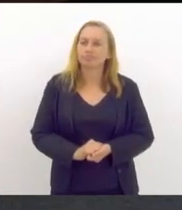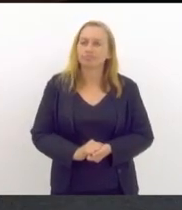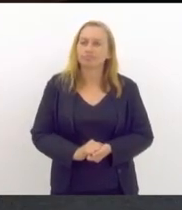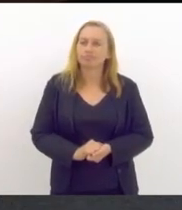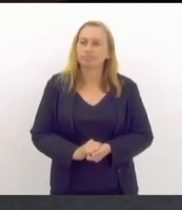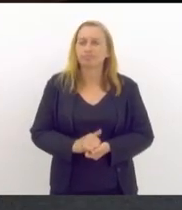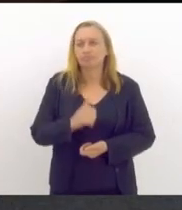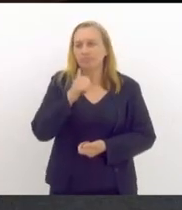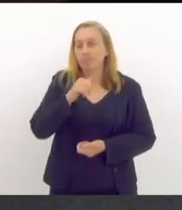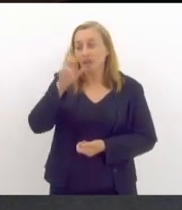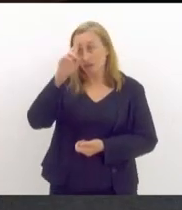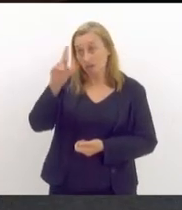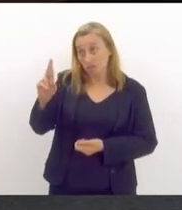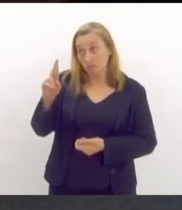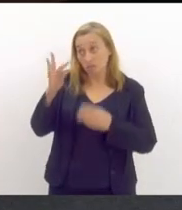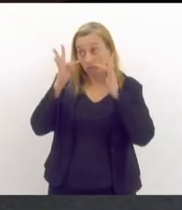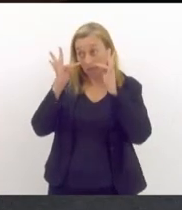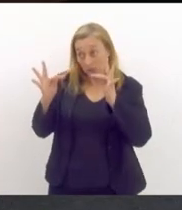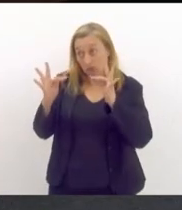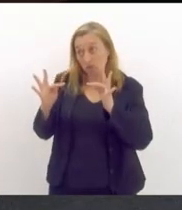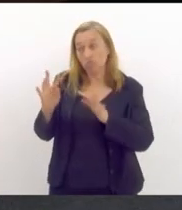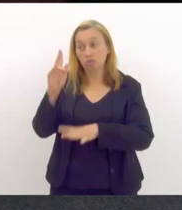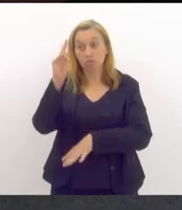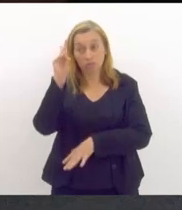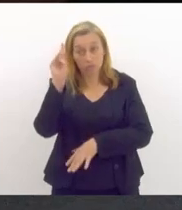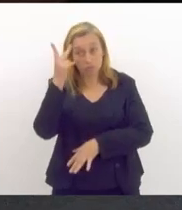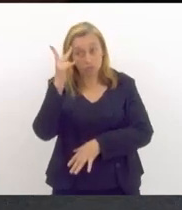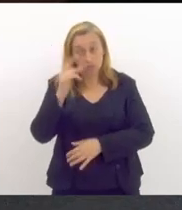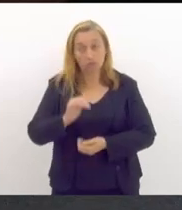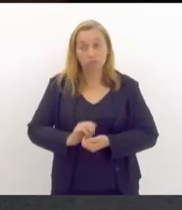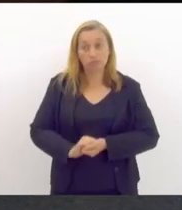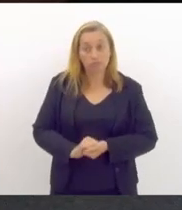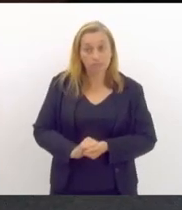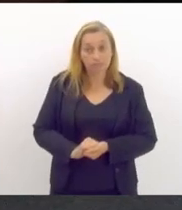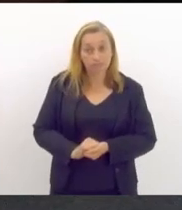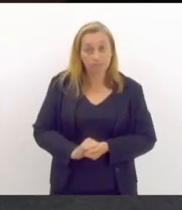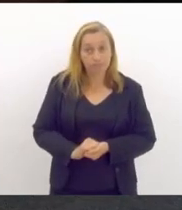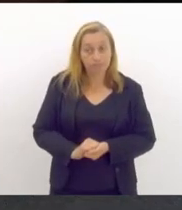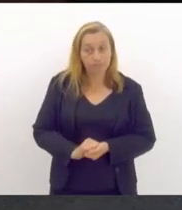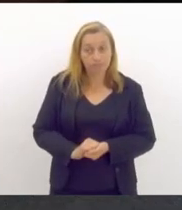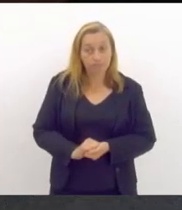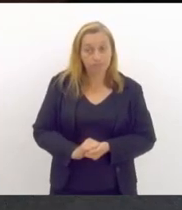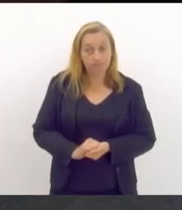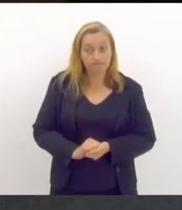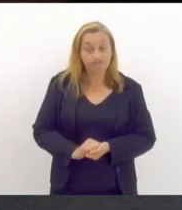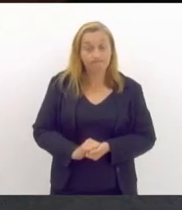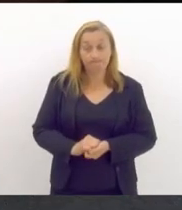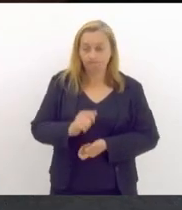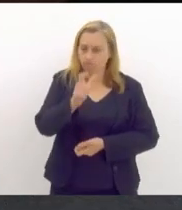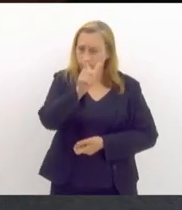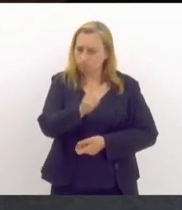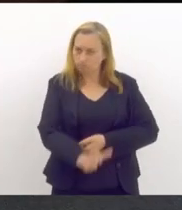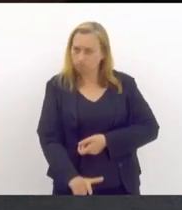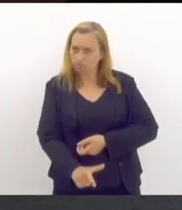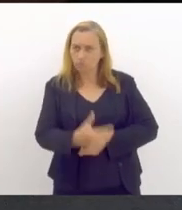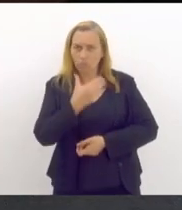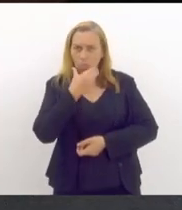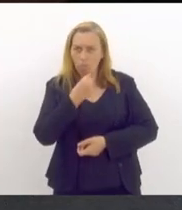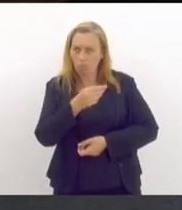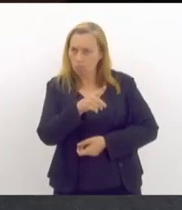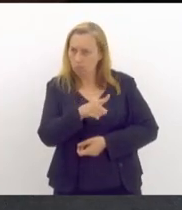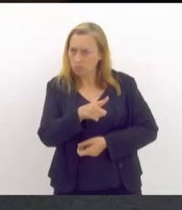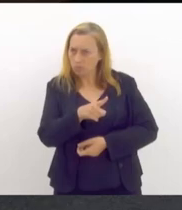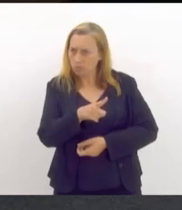a senhora testemunha ocular da história e esse cidadão deixou